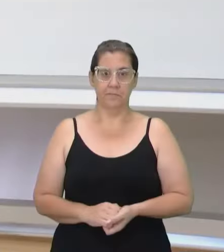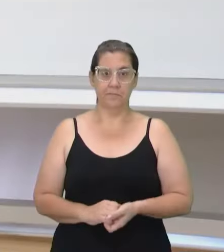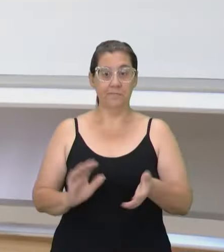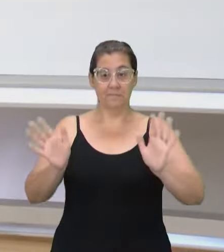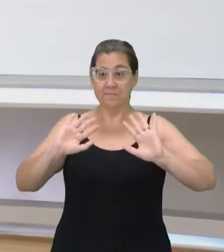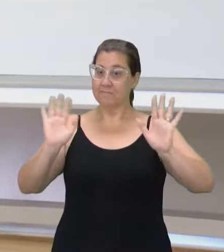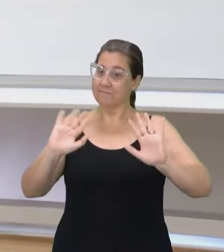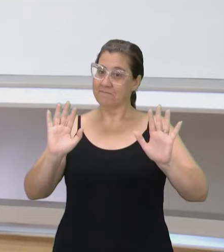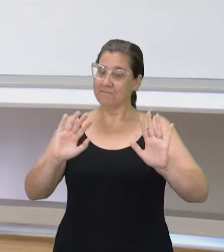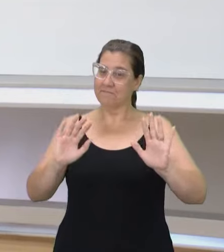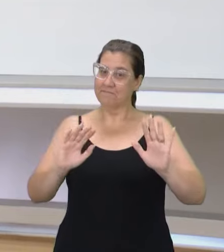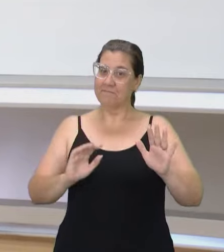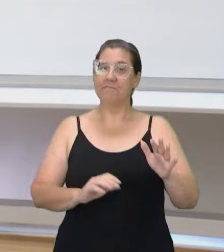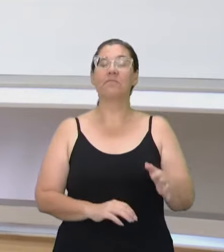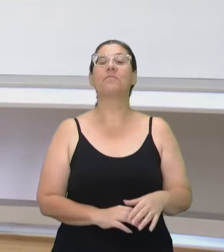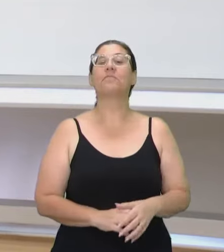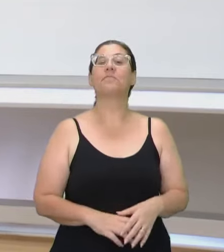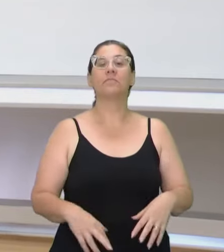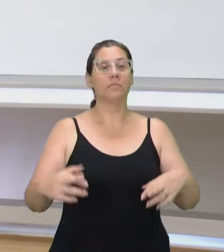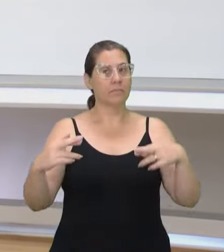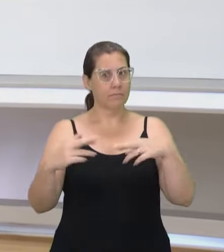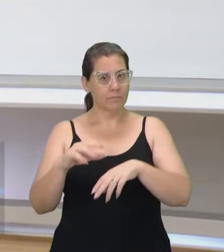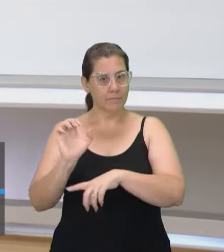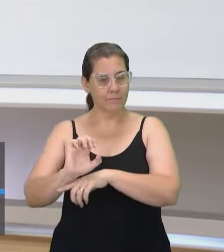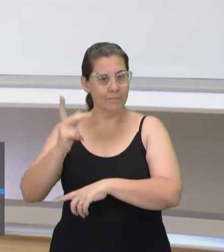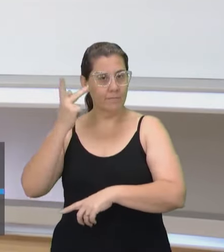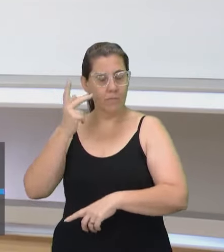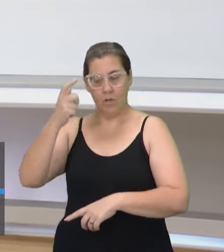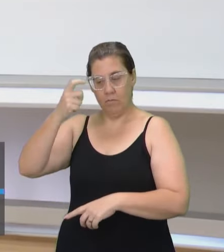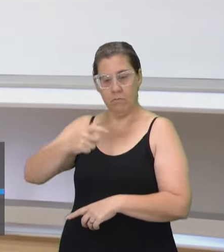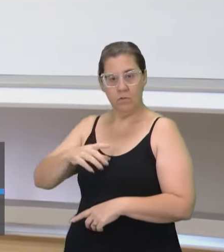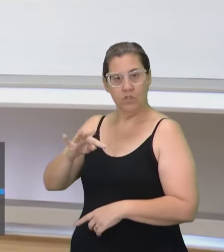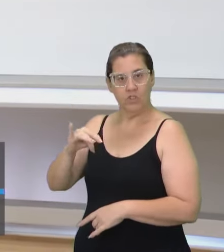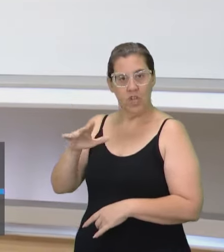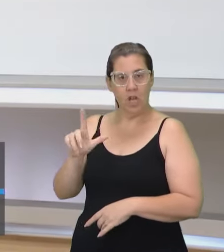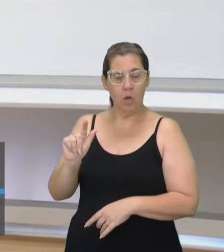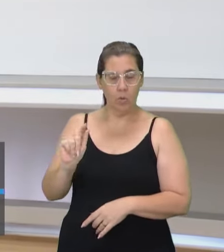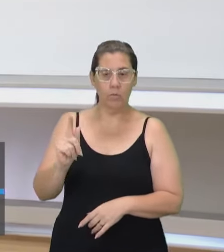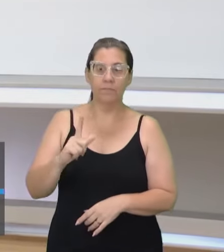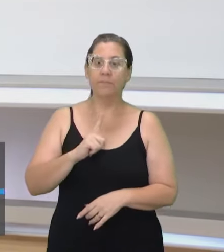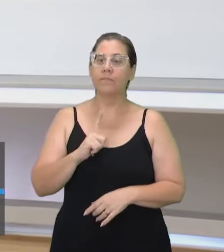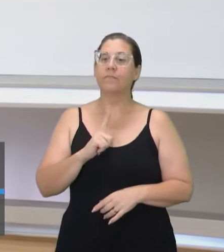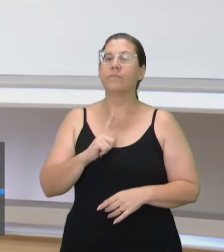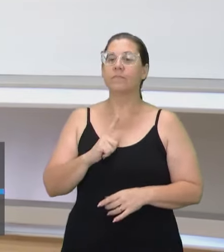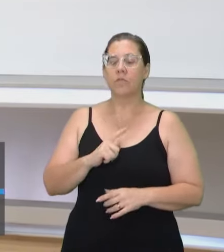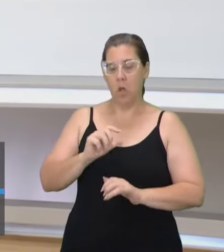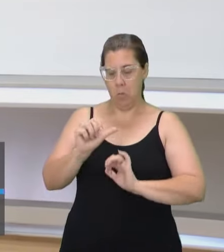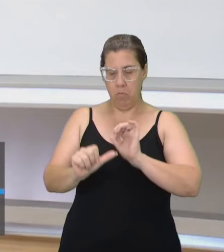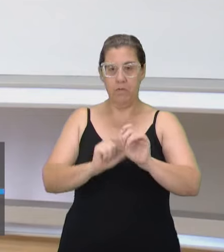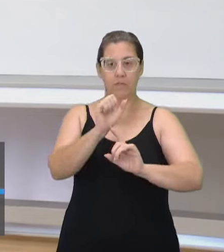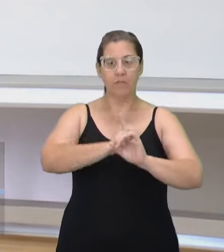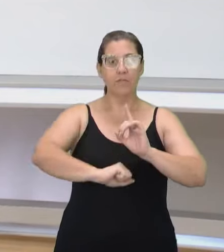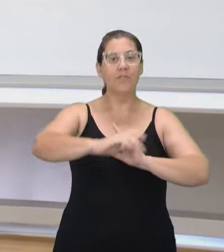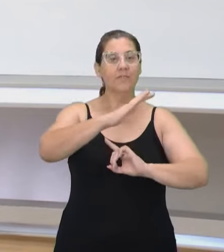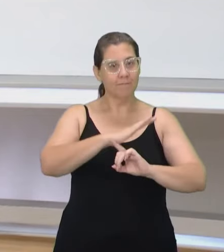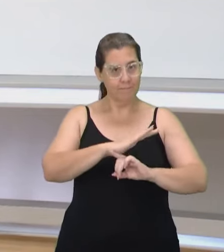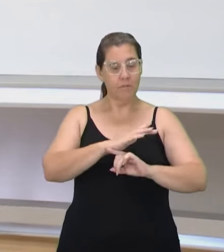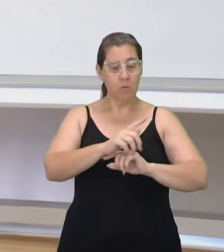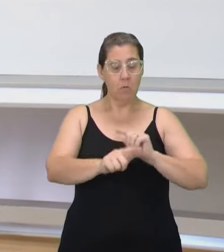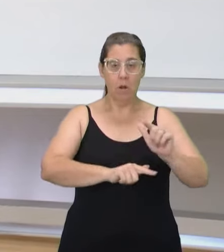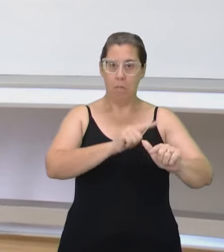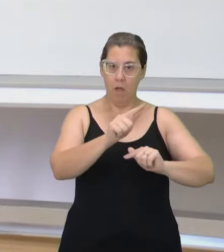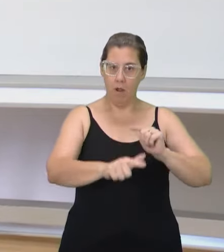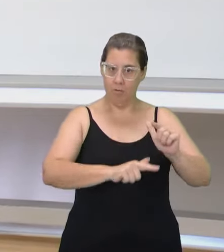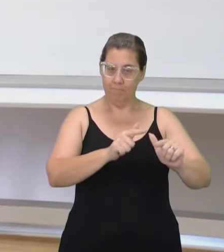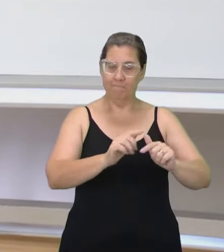E aí, pessoal da Rede Estadual de São Paulo, tudo bem? Eu sou o professor Tiago Lazarim, do componente Mudanças Sociais, Demografia e